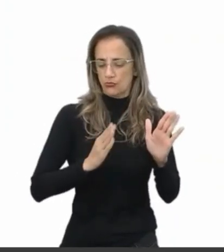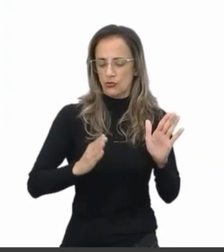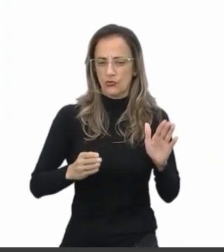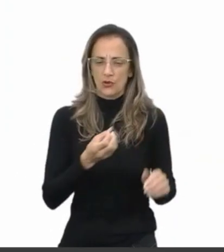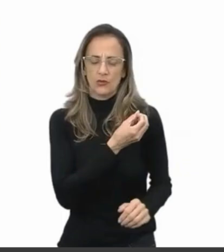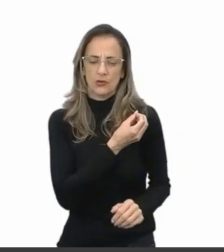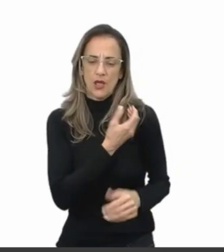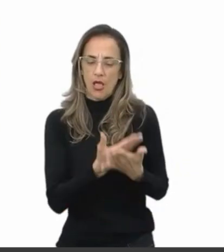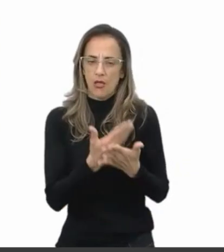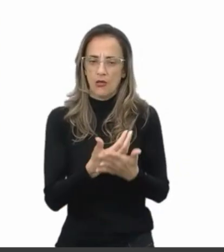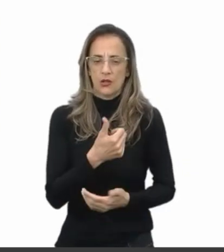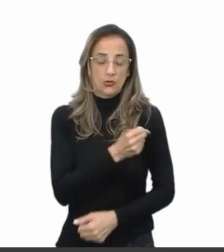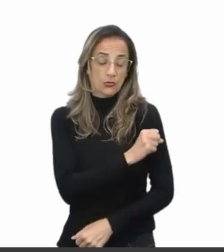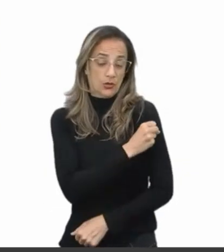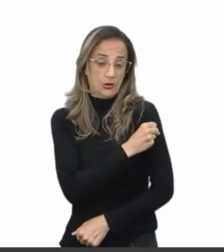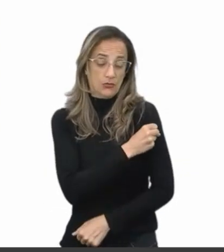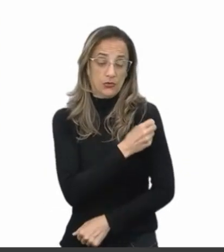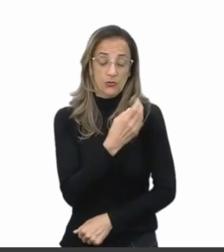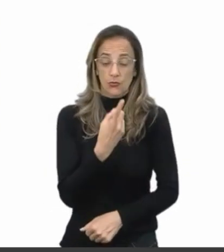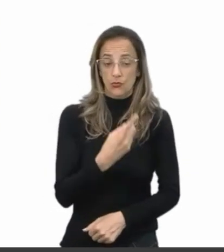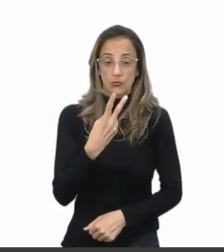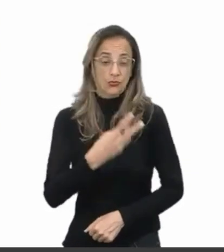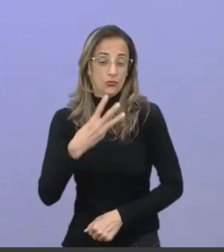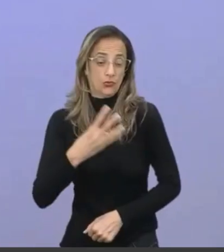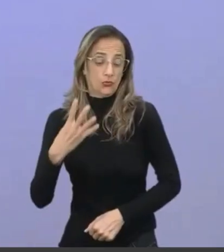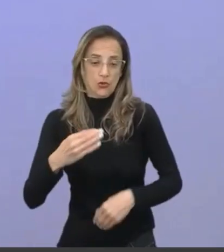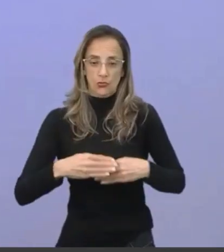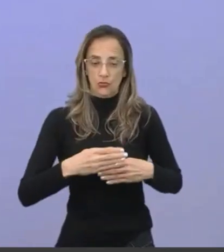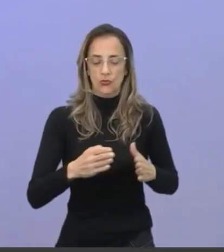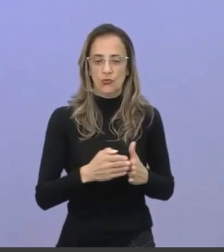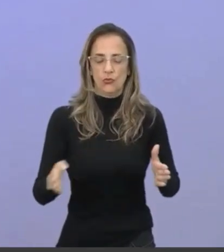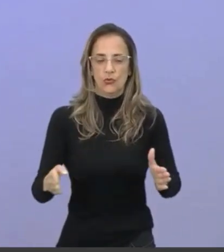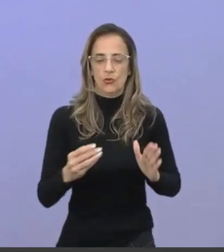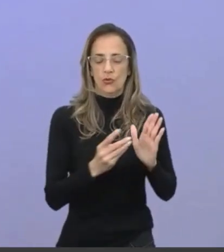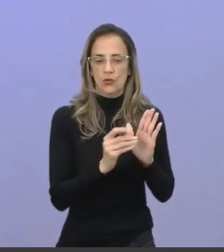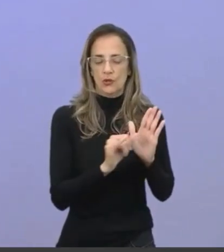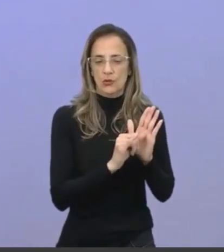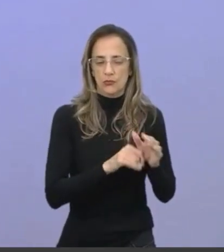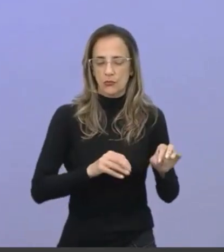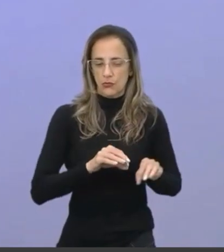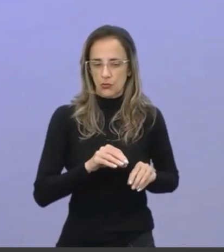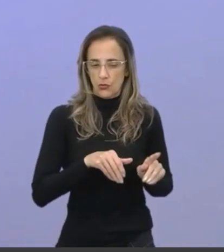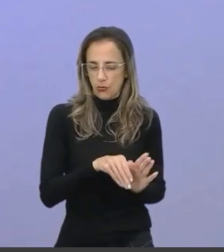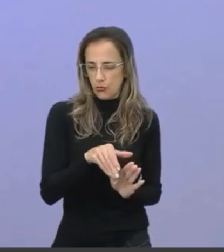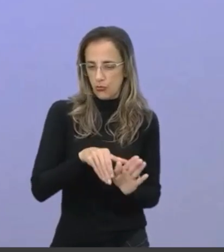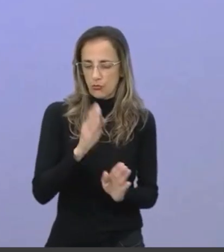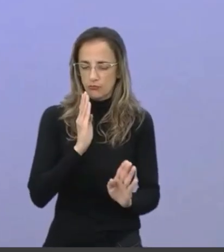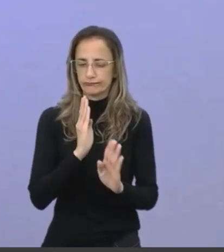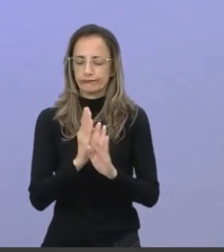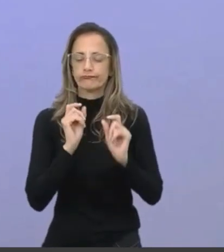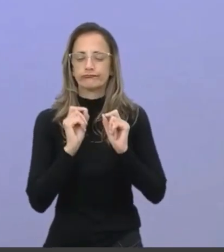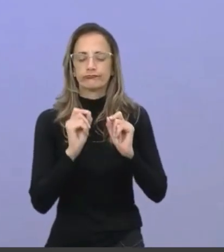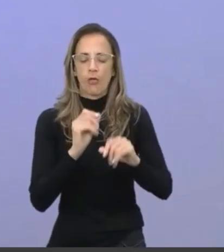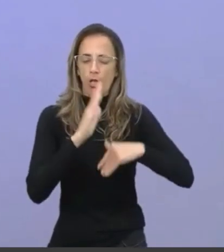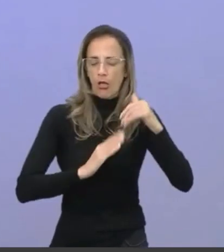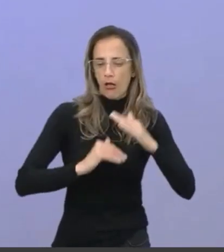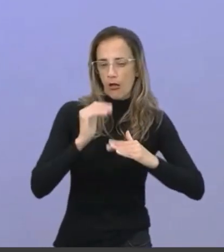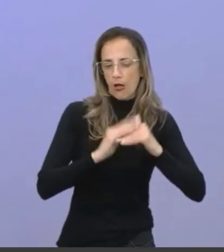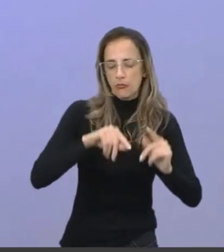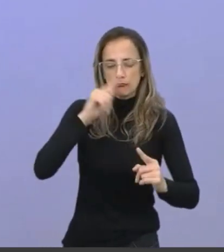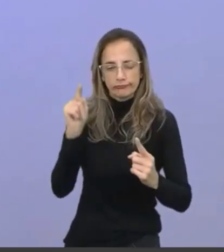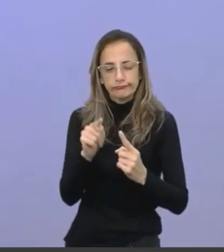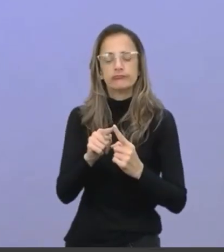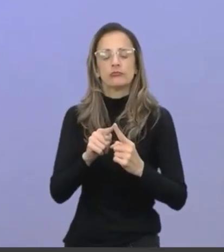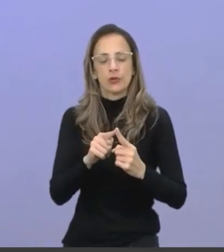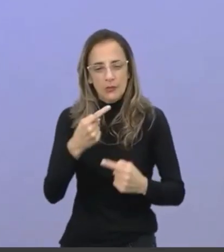8º ano. Temos também aí o Scope Sequência, que é o nosso documento orientador, que lá a gente vai encontrar, então, habilidades e objetivos para